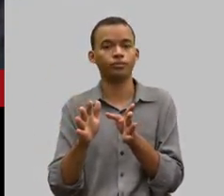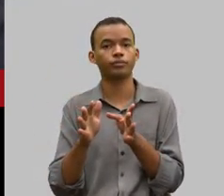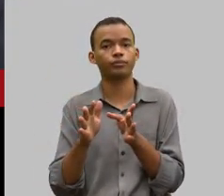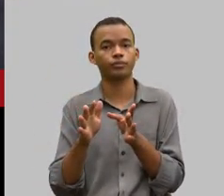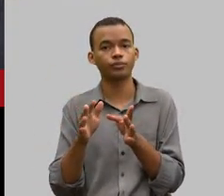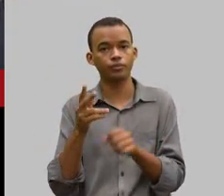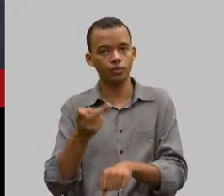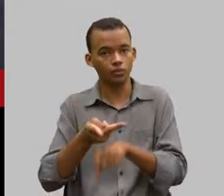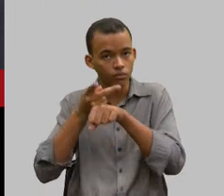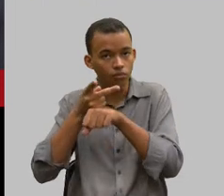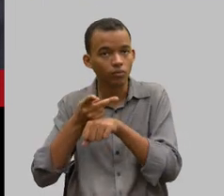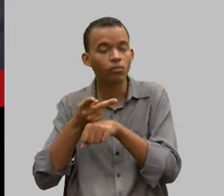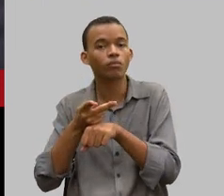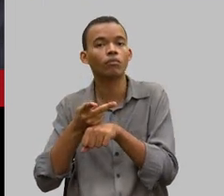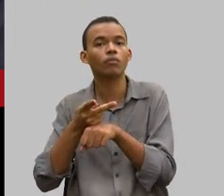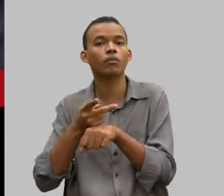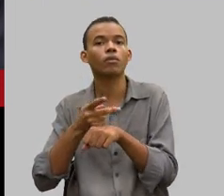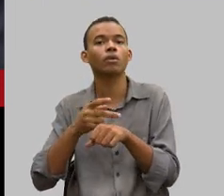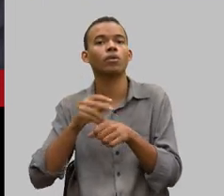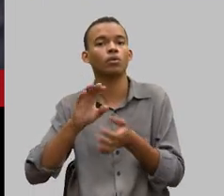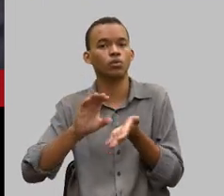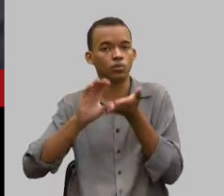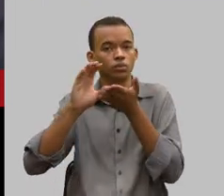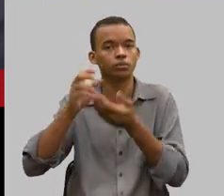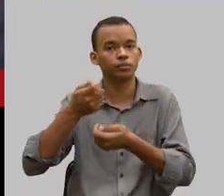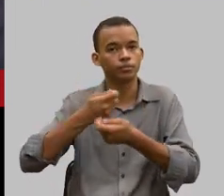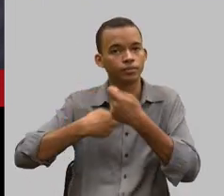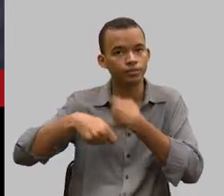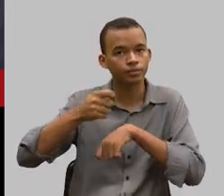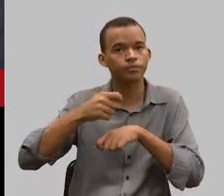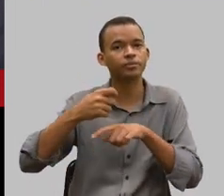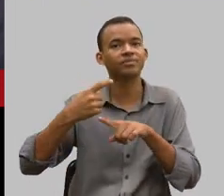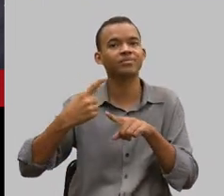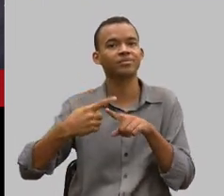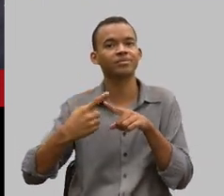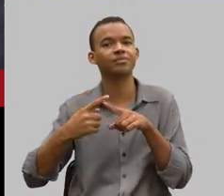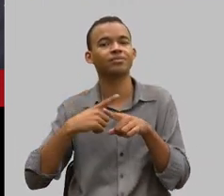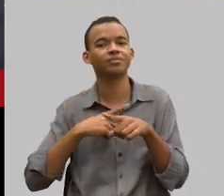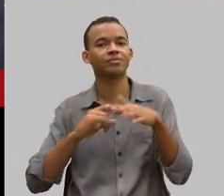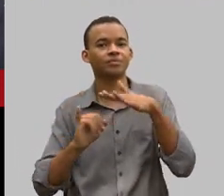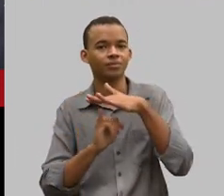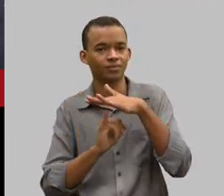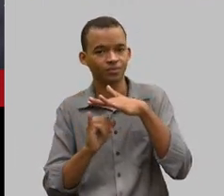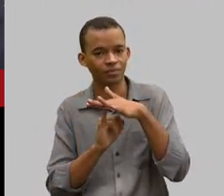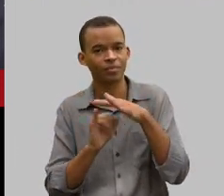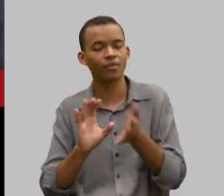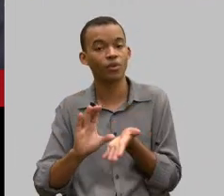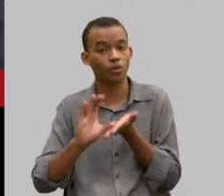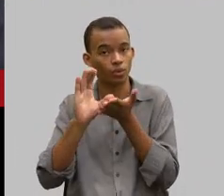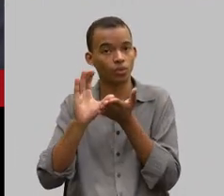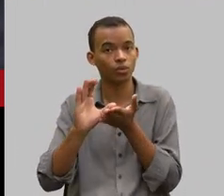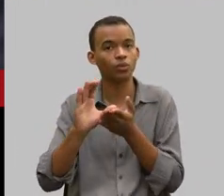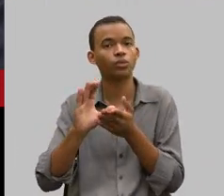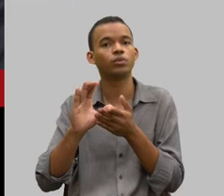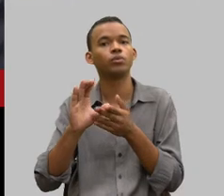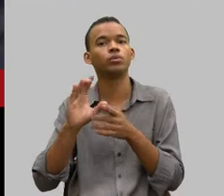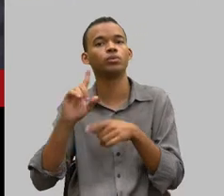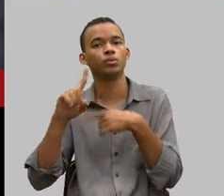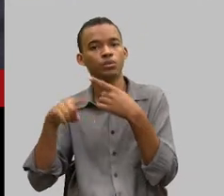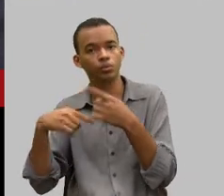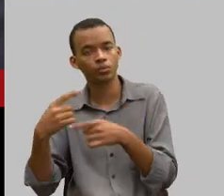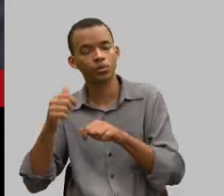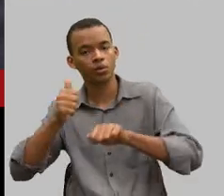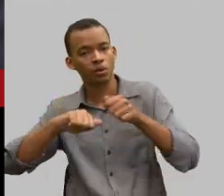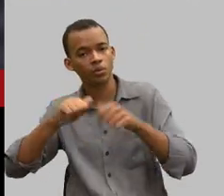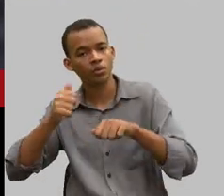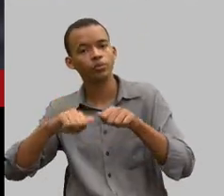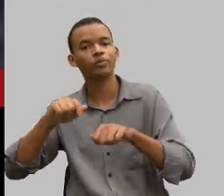aprovação do Conselho de administração que pelo estatuto o Conselho de administração ele avalia depois a nomeação do governo isso foi feito